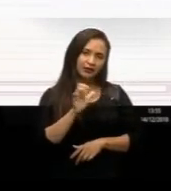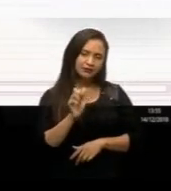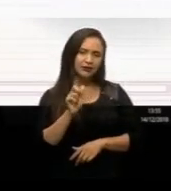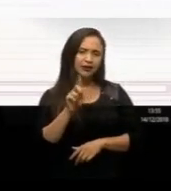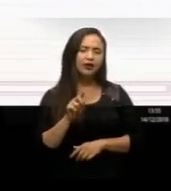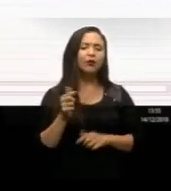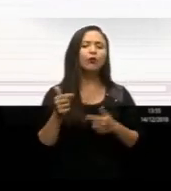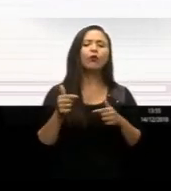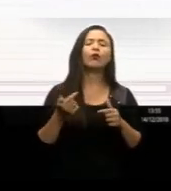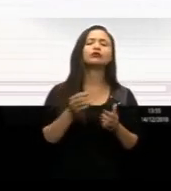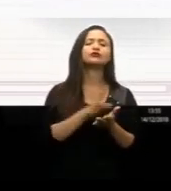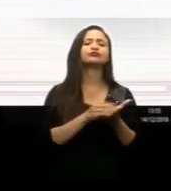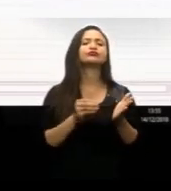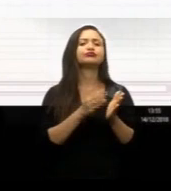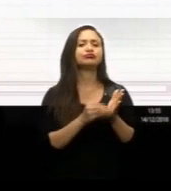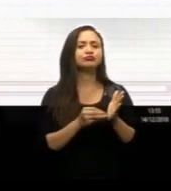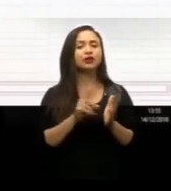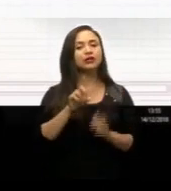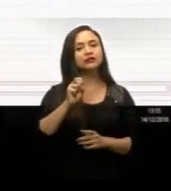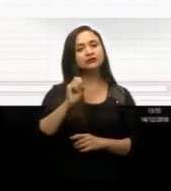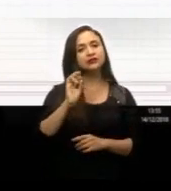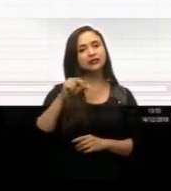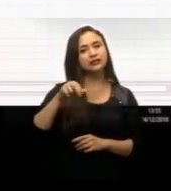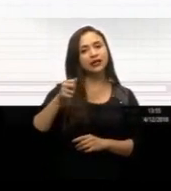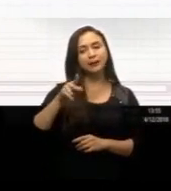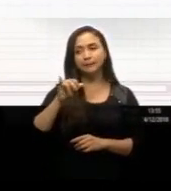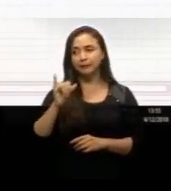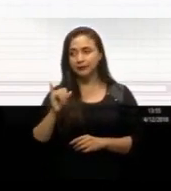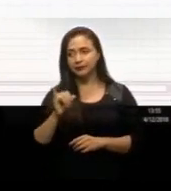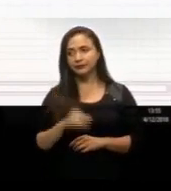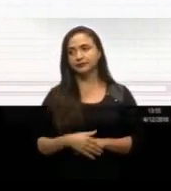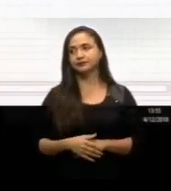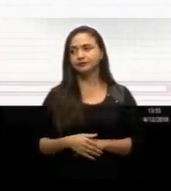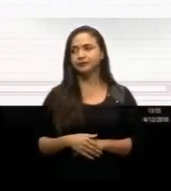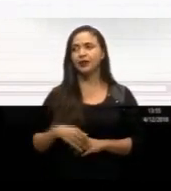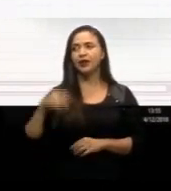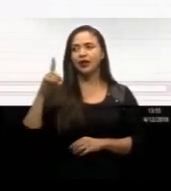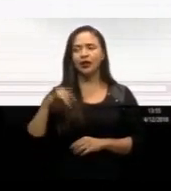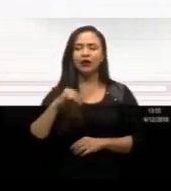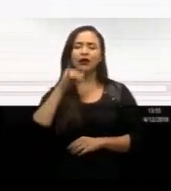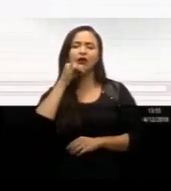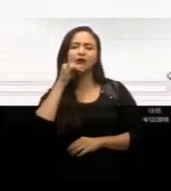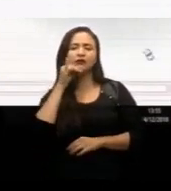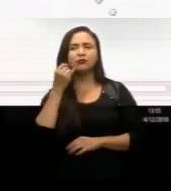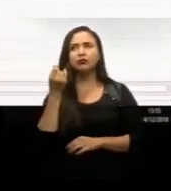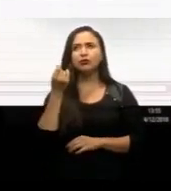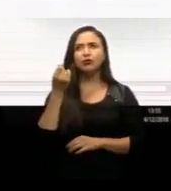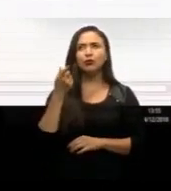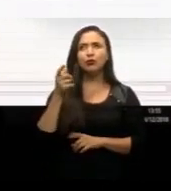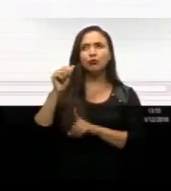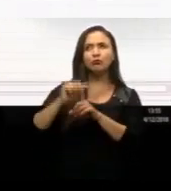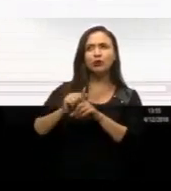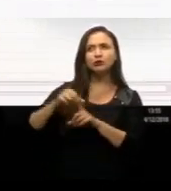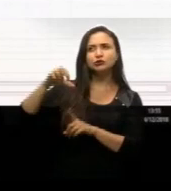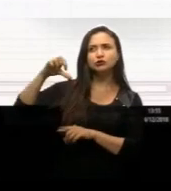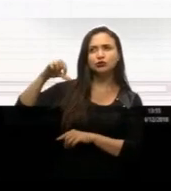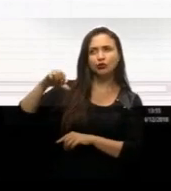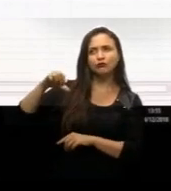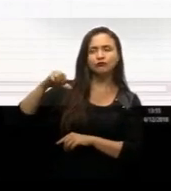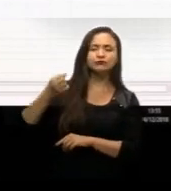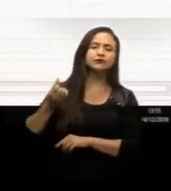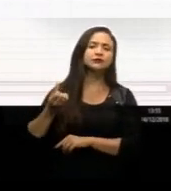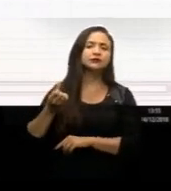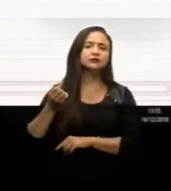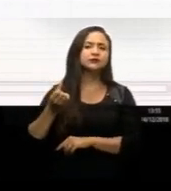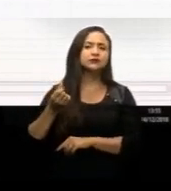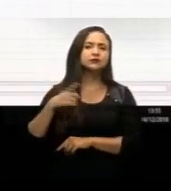eu vou utilizar uma SINAP lá de trás, mês 9 de 2017, tá? E o que eu quero que